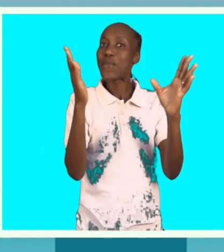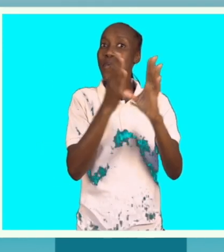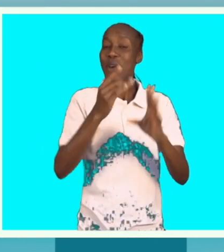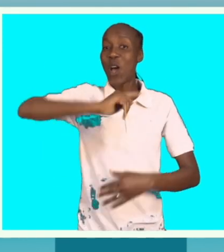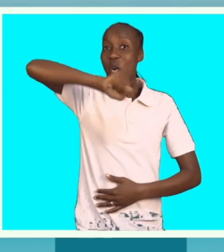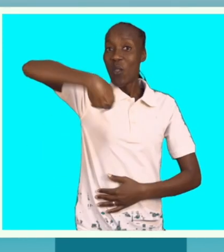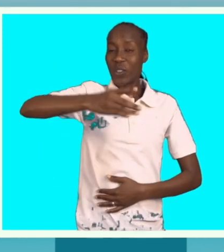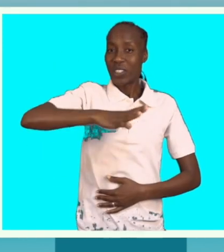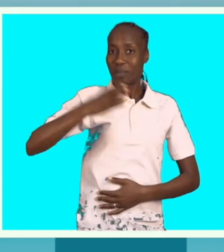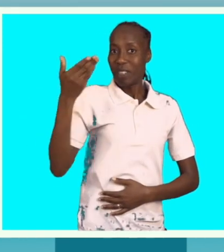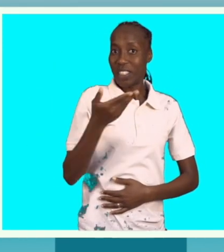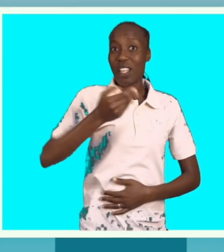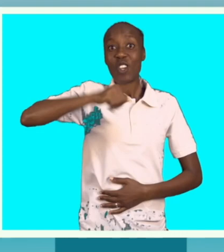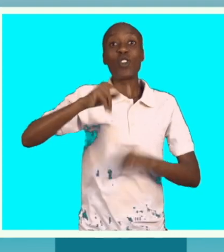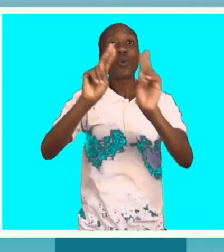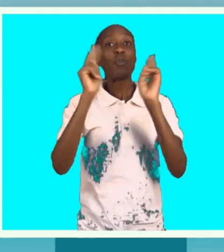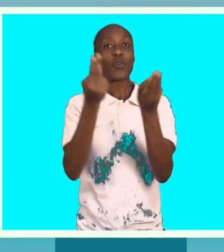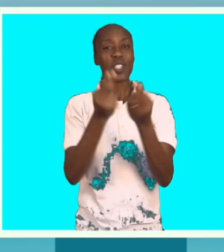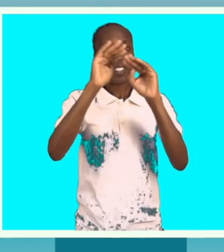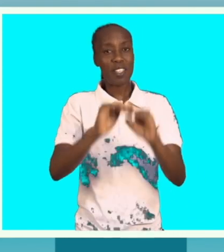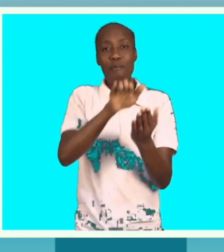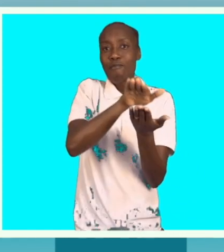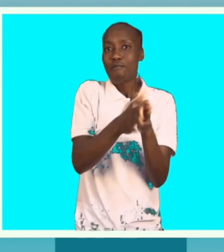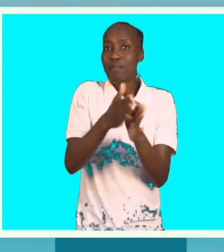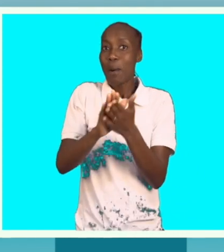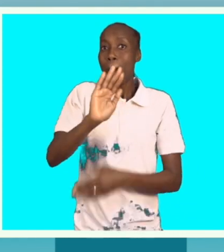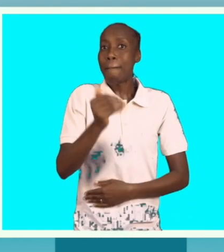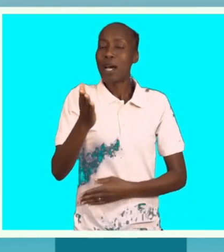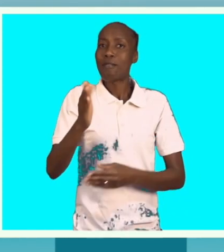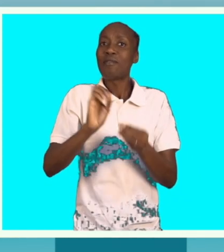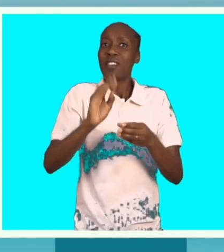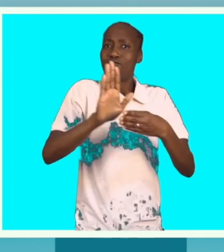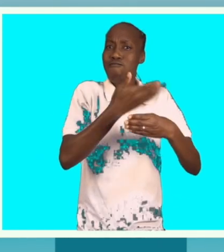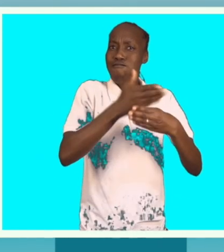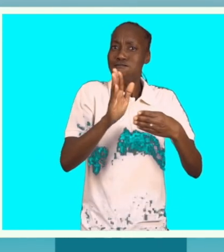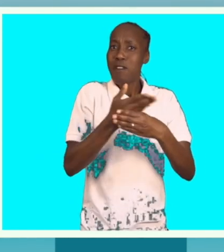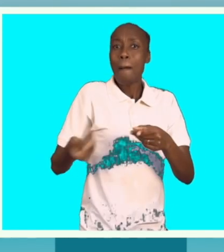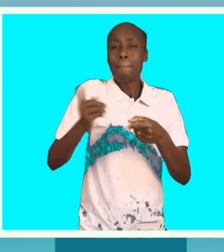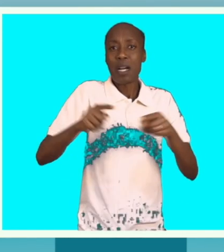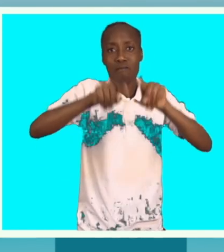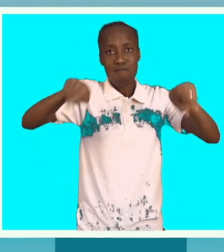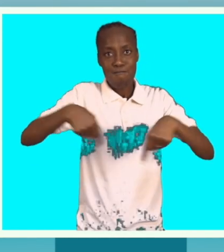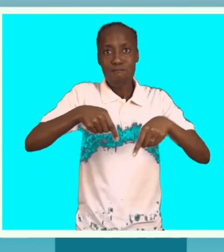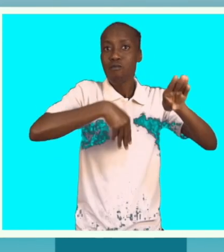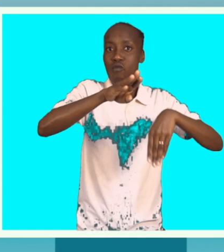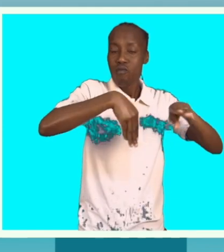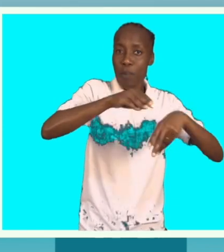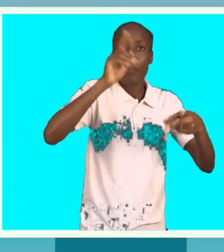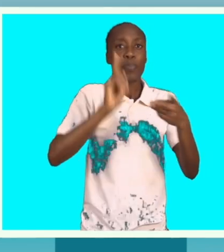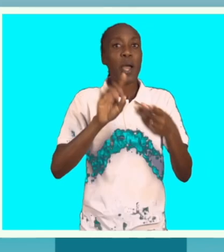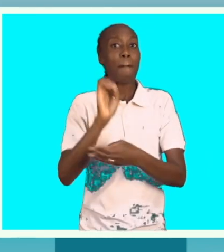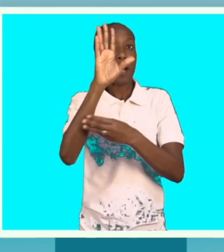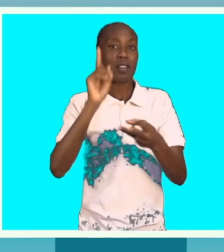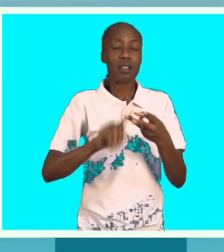numa cidade de uma hora a nós, acolher esses irmãos que vieram de outras províncias. Em segundo, é um ganho grande pela